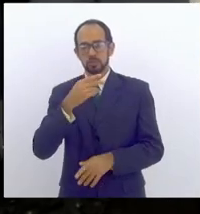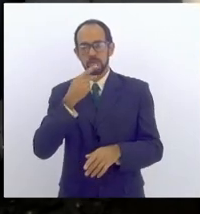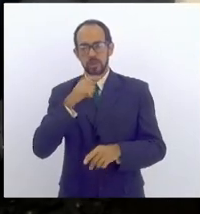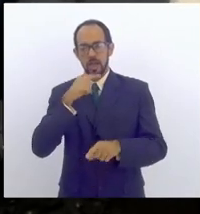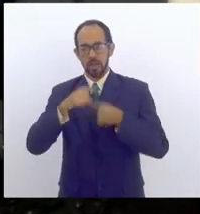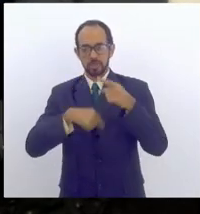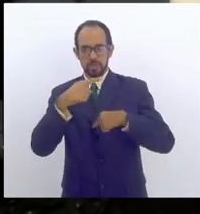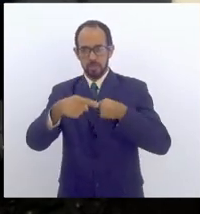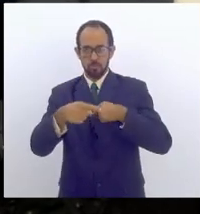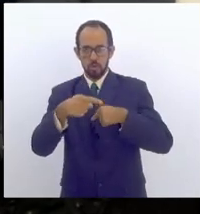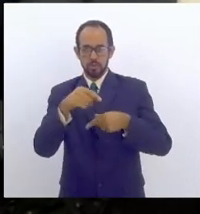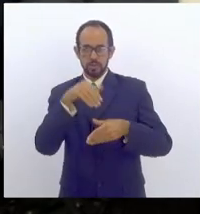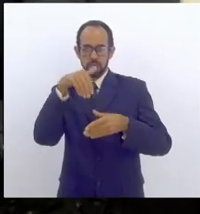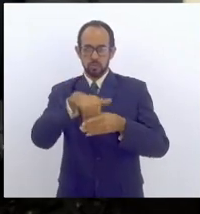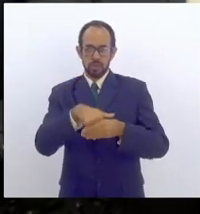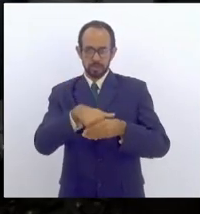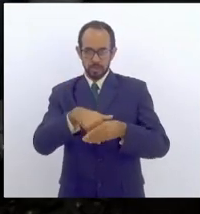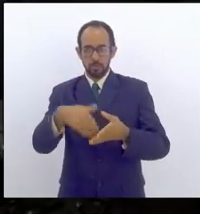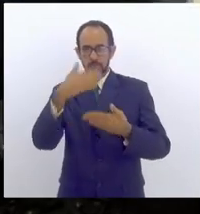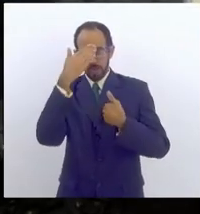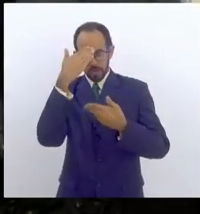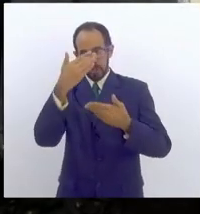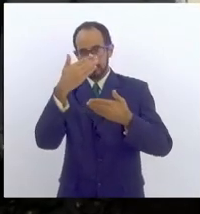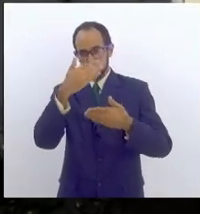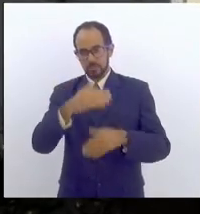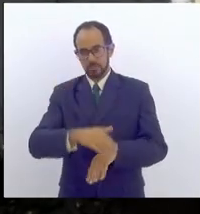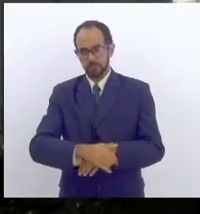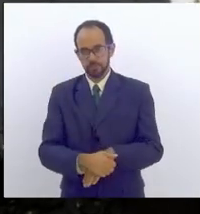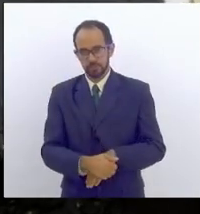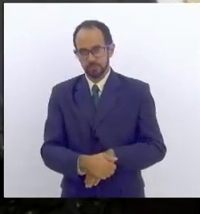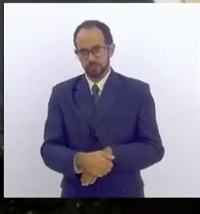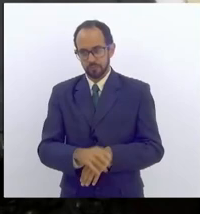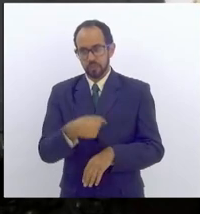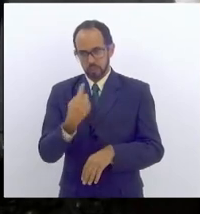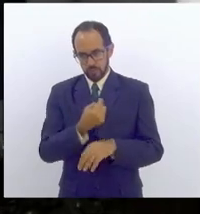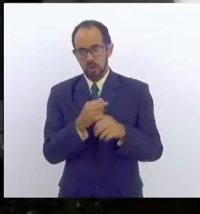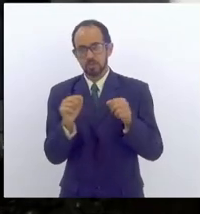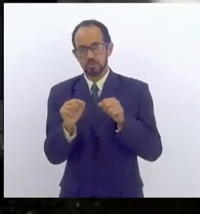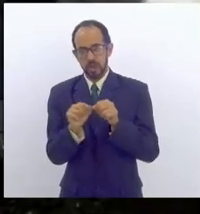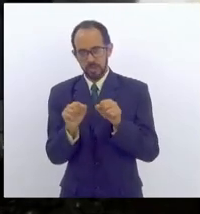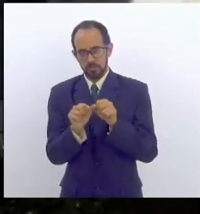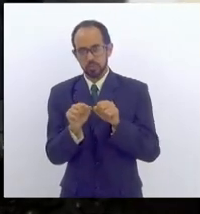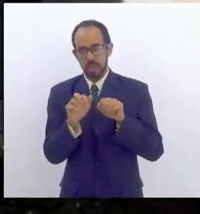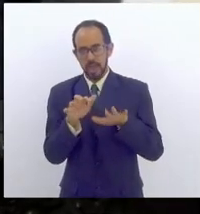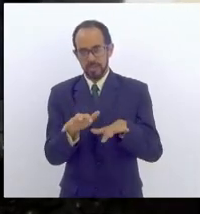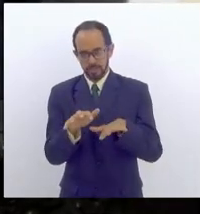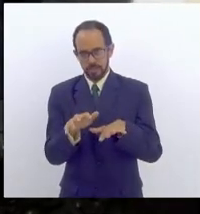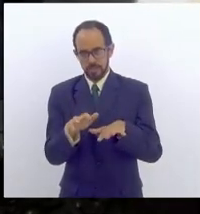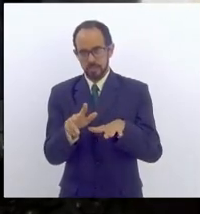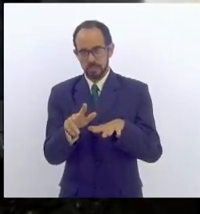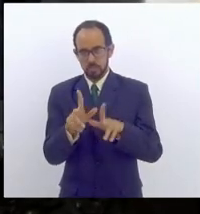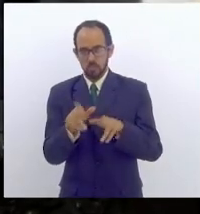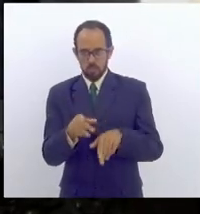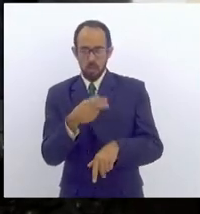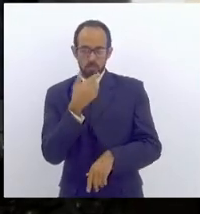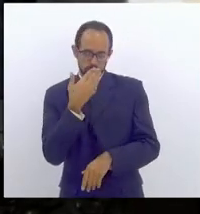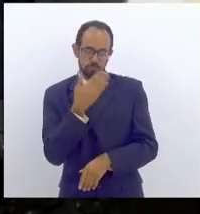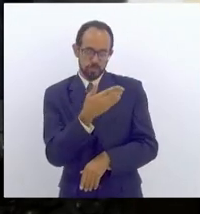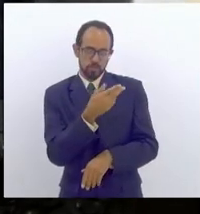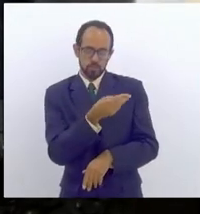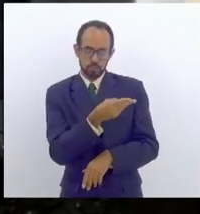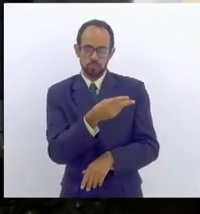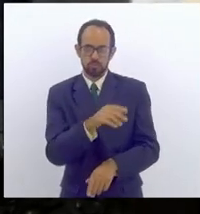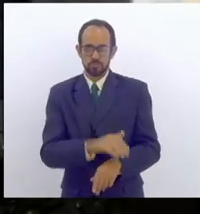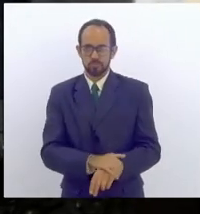a votação para agradecer. Nós faremos exatamente assim como foi pedido por ambos. É